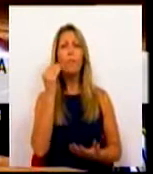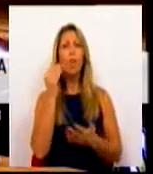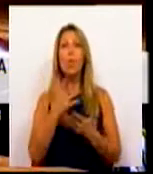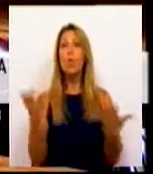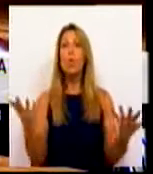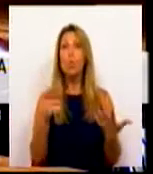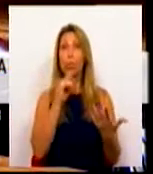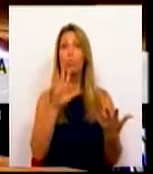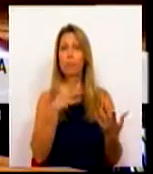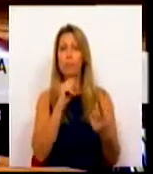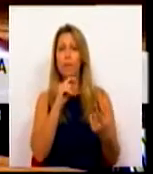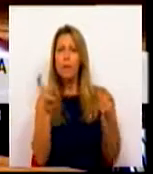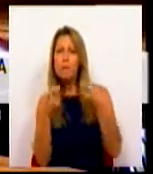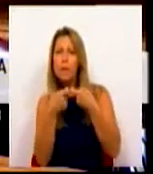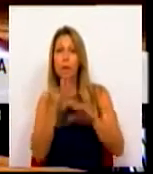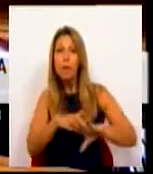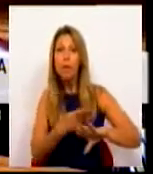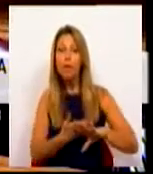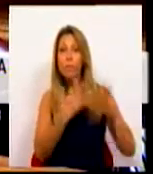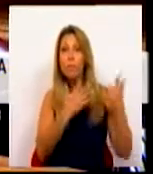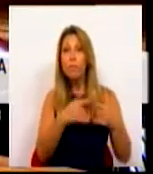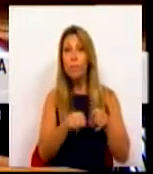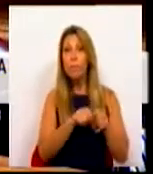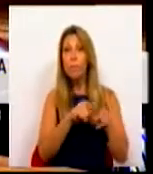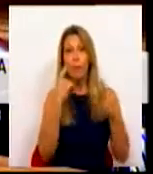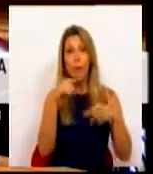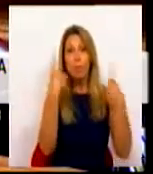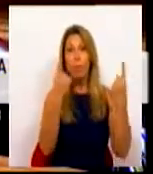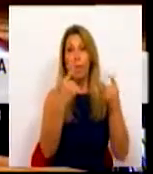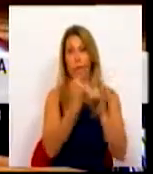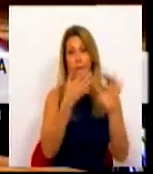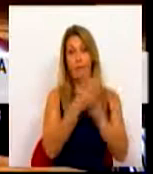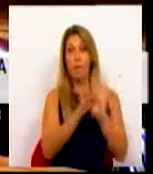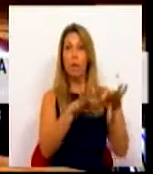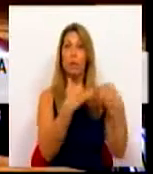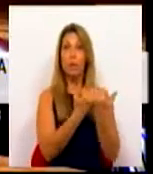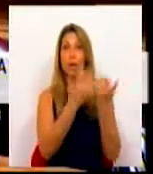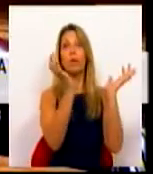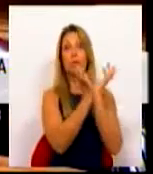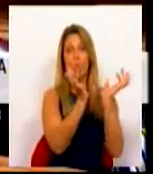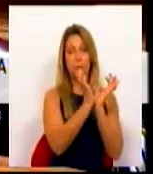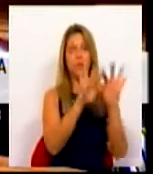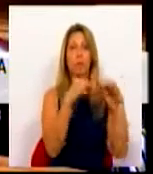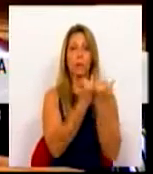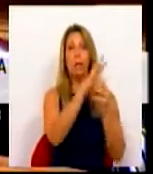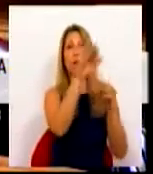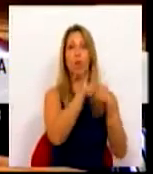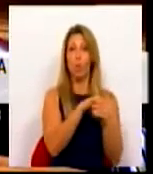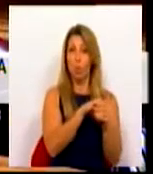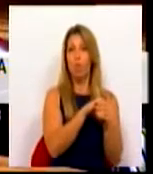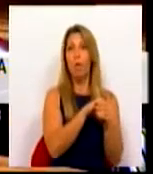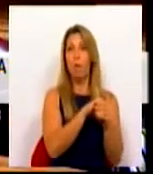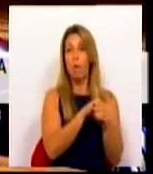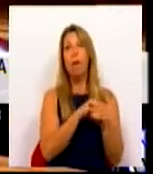possível conjugar o reforço orçamental das políticas públicas de emprego social, segurança social e inclusão, com uma